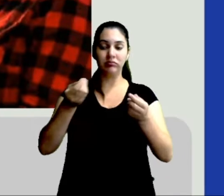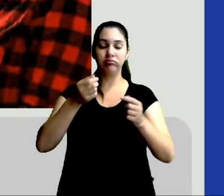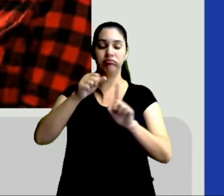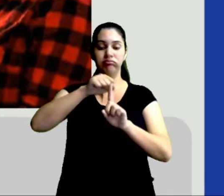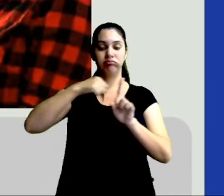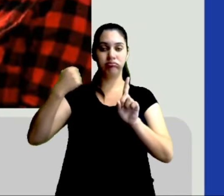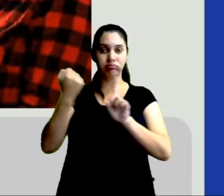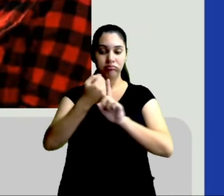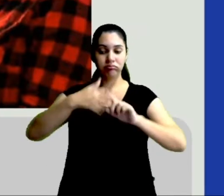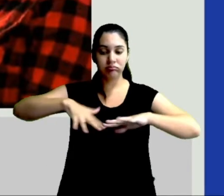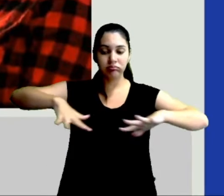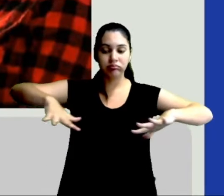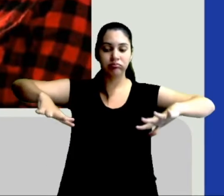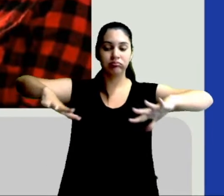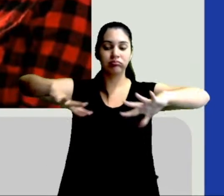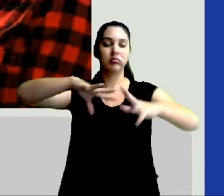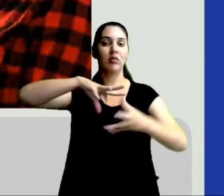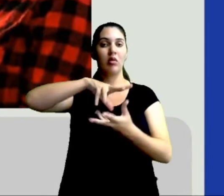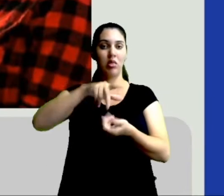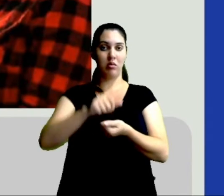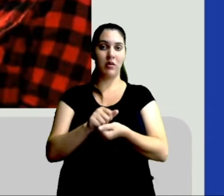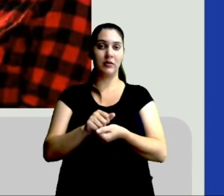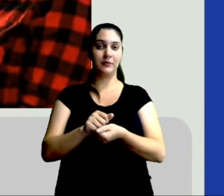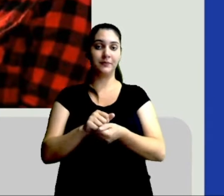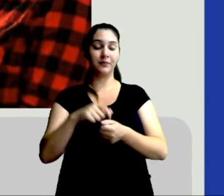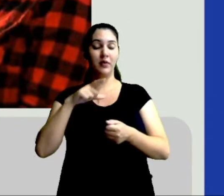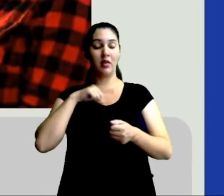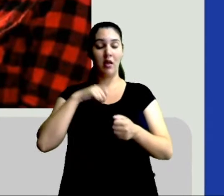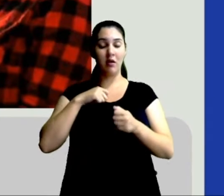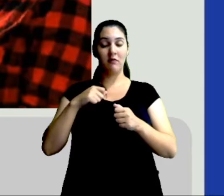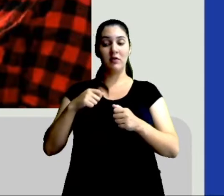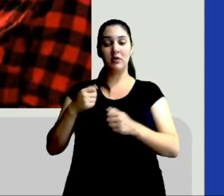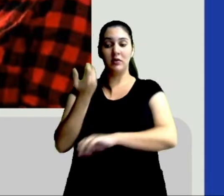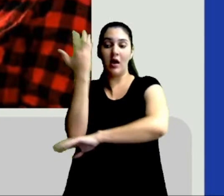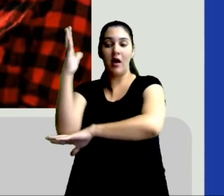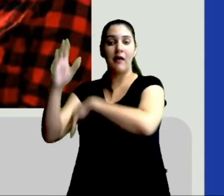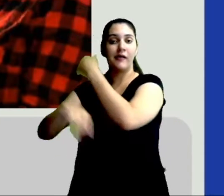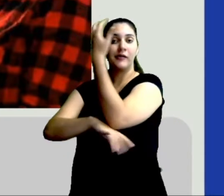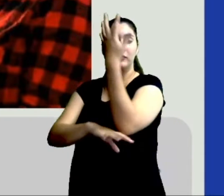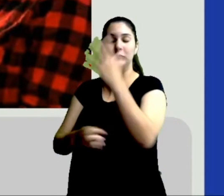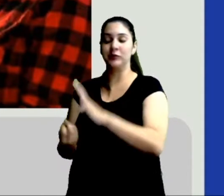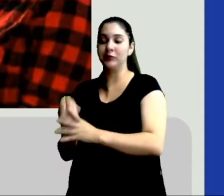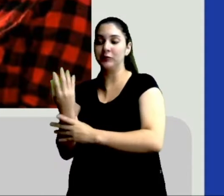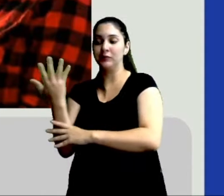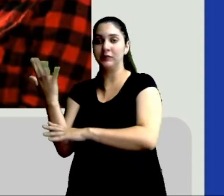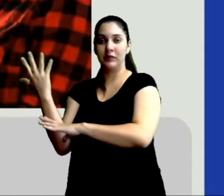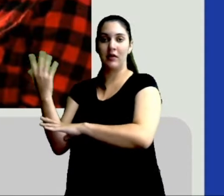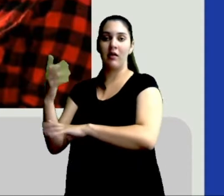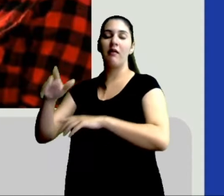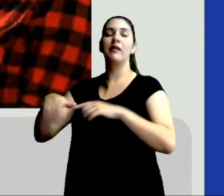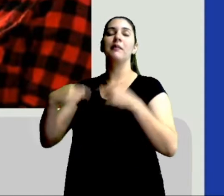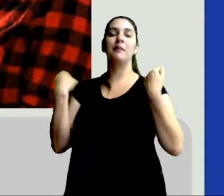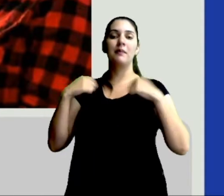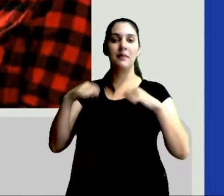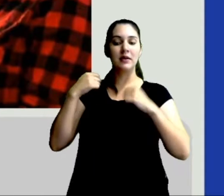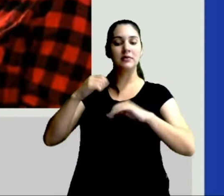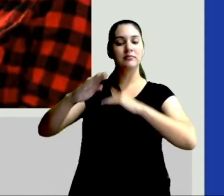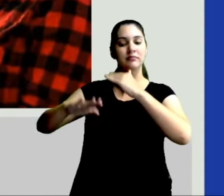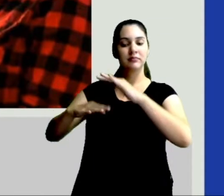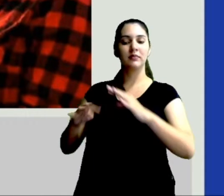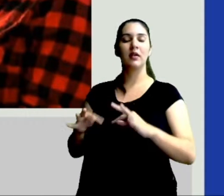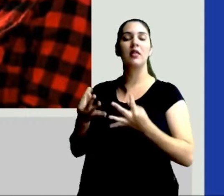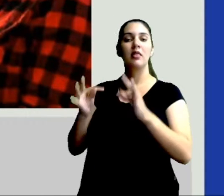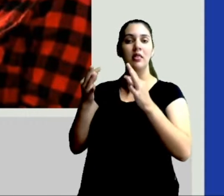população mundial. Então, com o aumento dessas plantações, também foi necessário o desenvolvimento dessas máquinas que